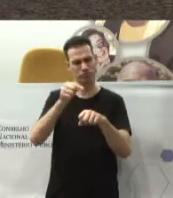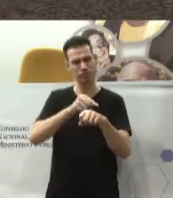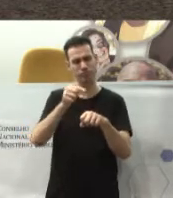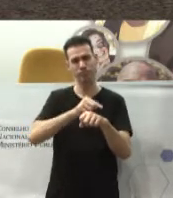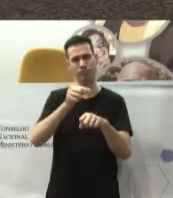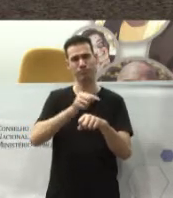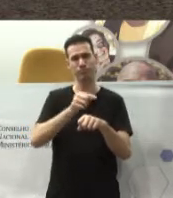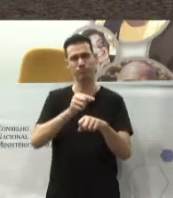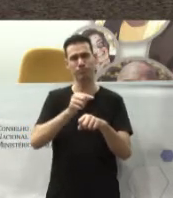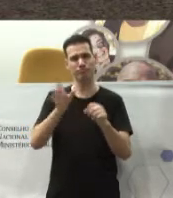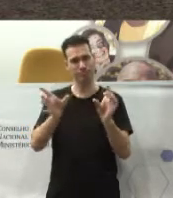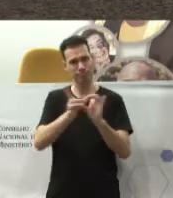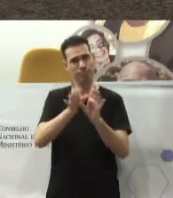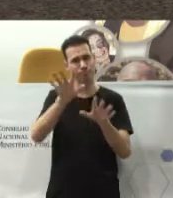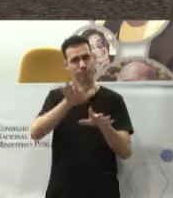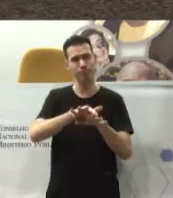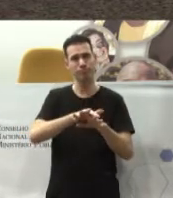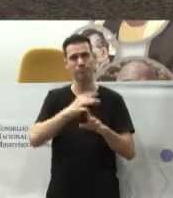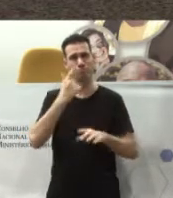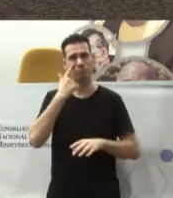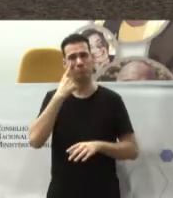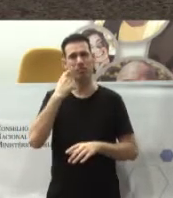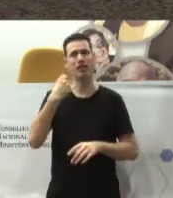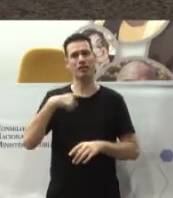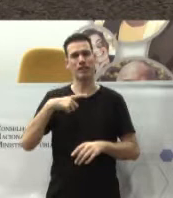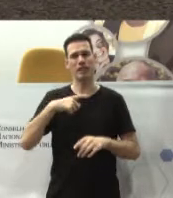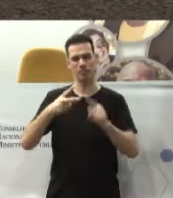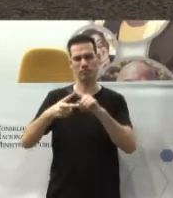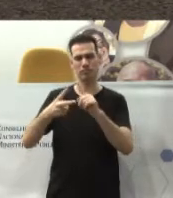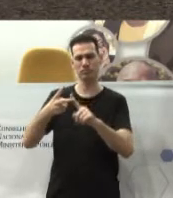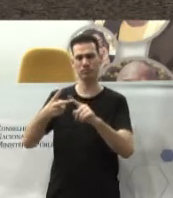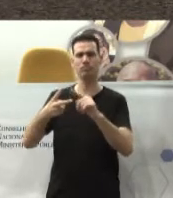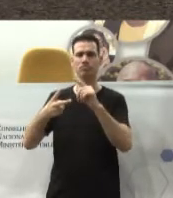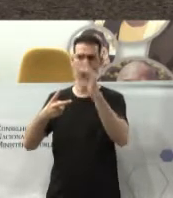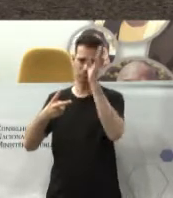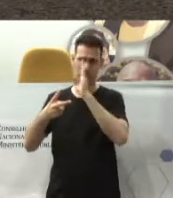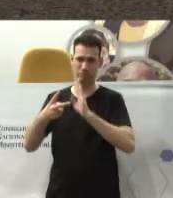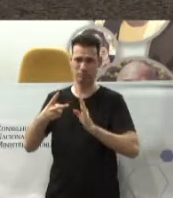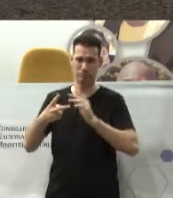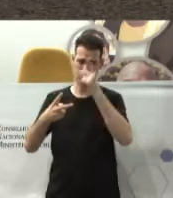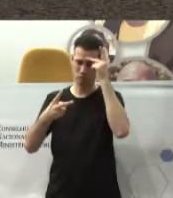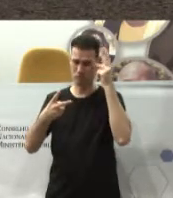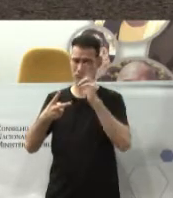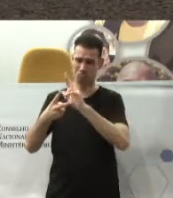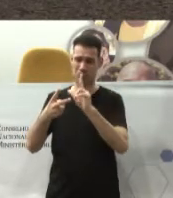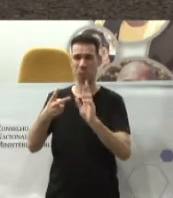e é com relação à universalidade. Nós temos duas classes de brasileiros quando se trata desse assunto.